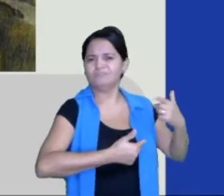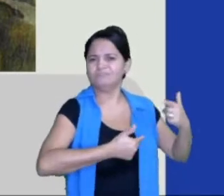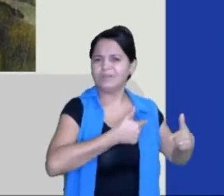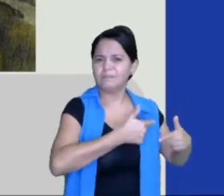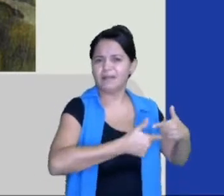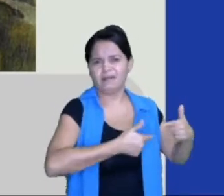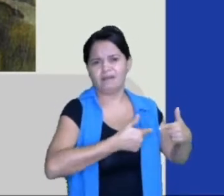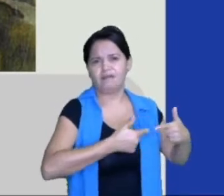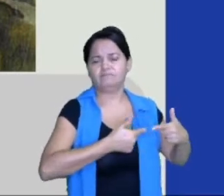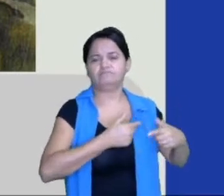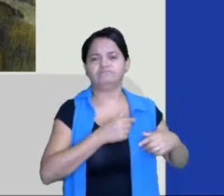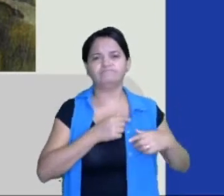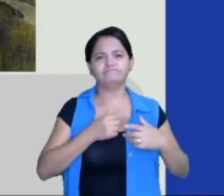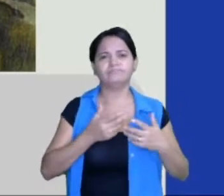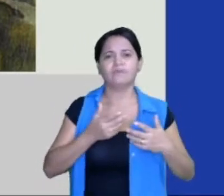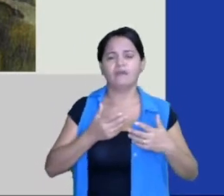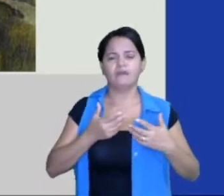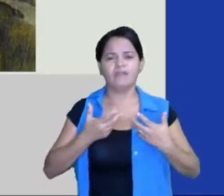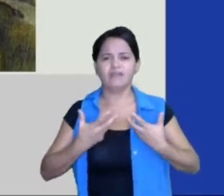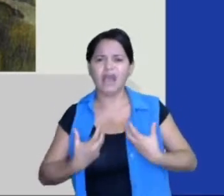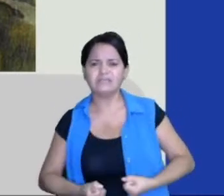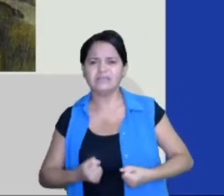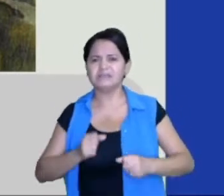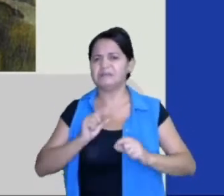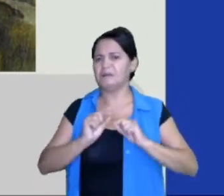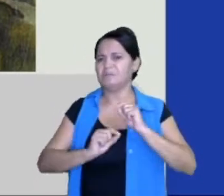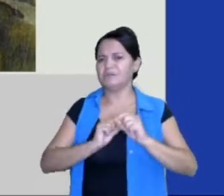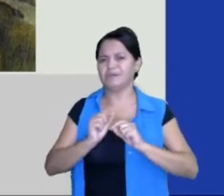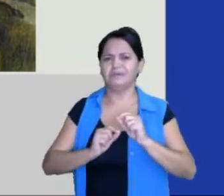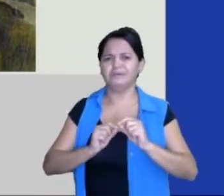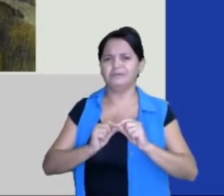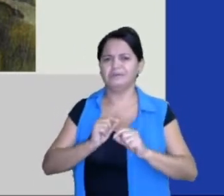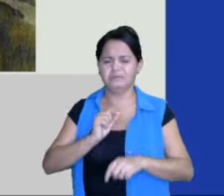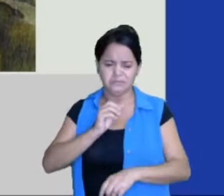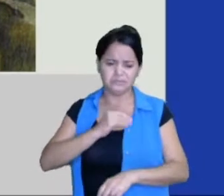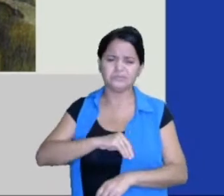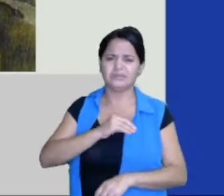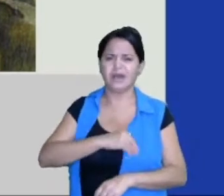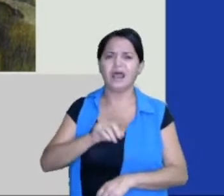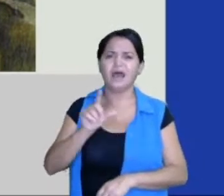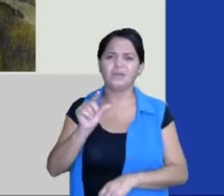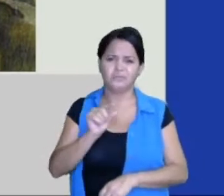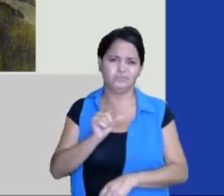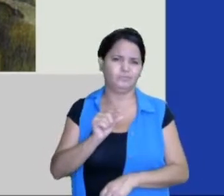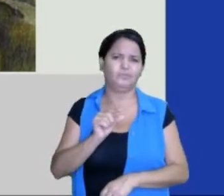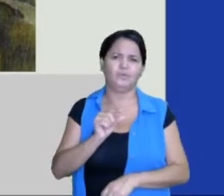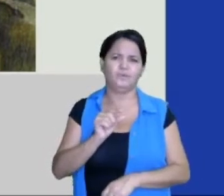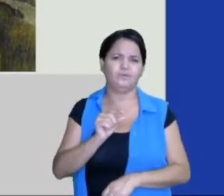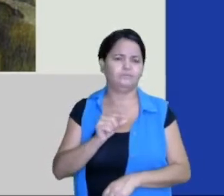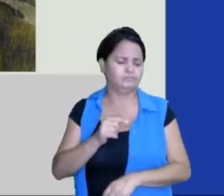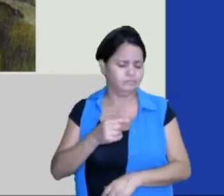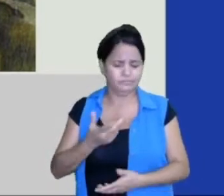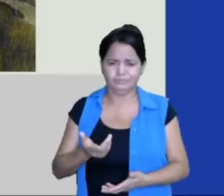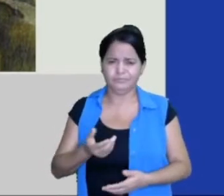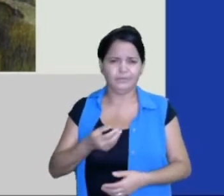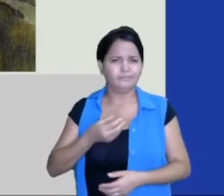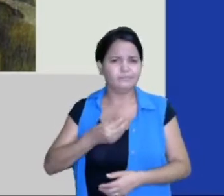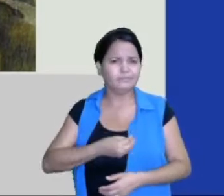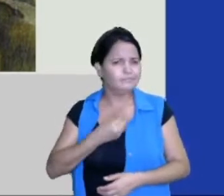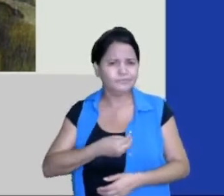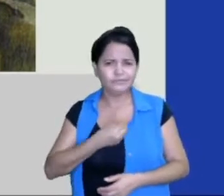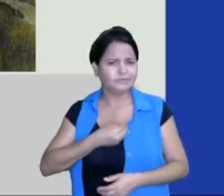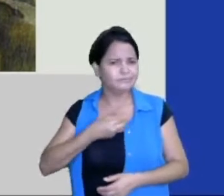vão aceitar salários baixos para poder sobreviver. Bom, podemos perceber